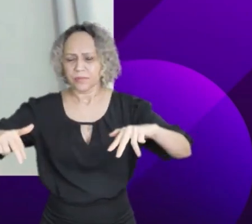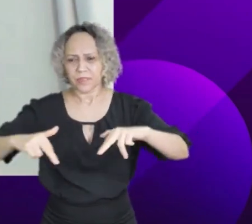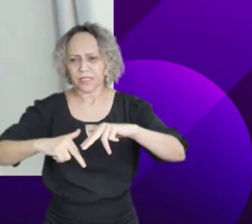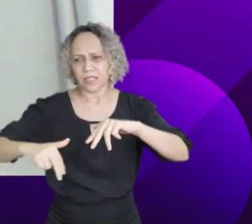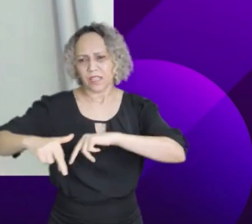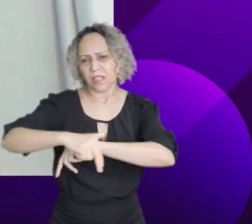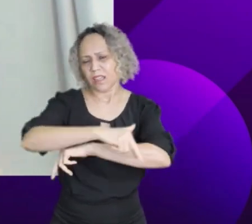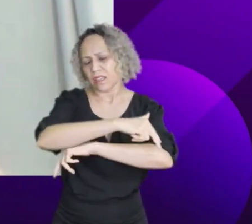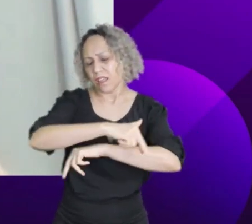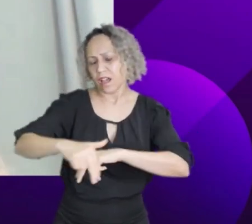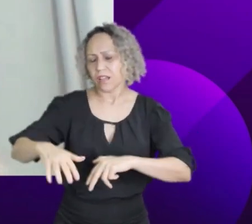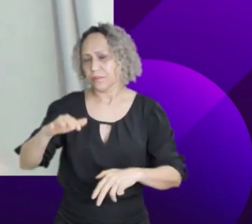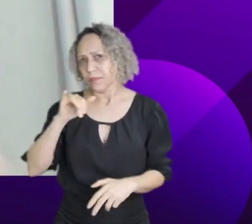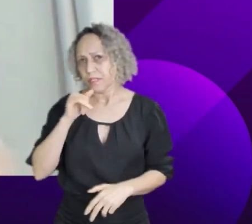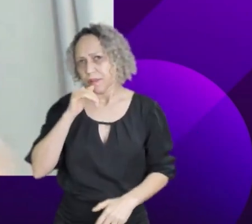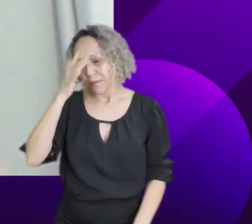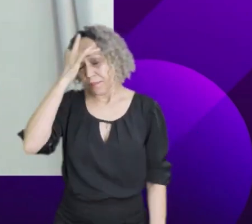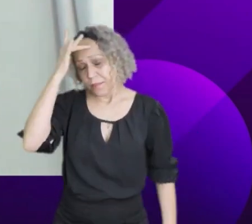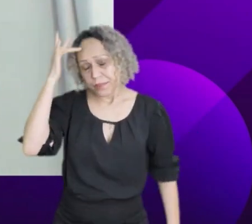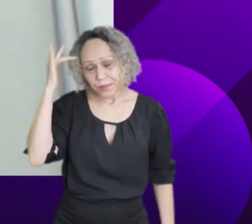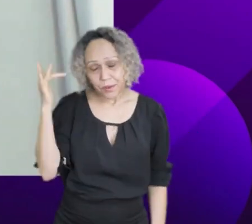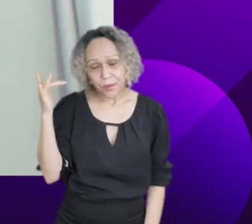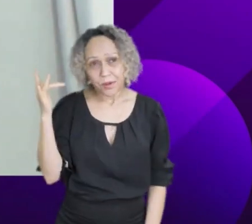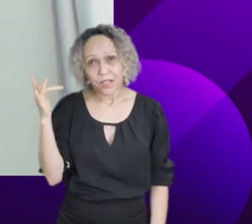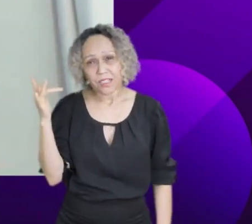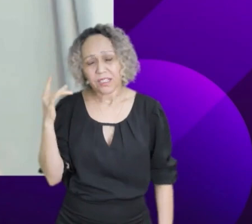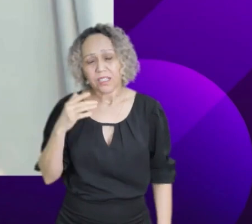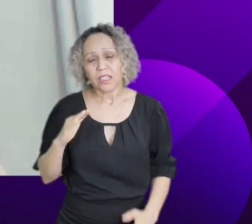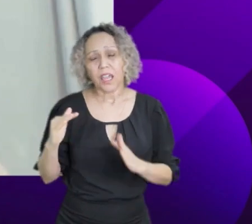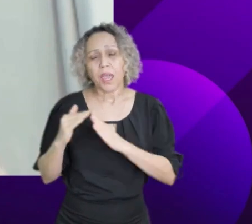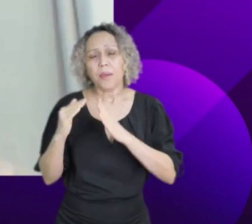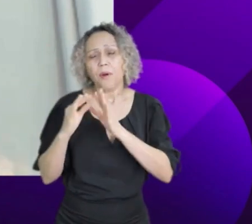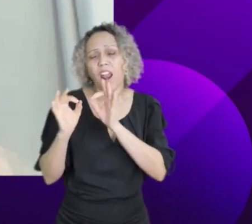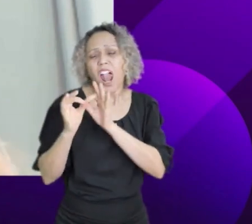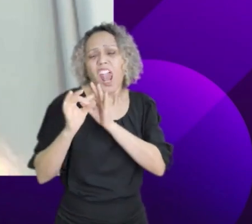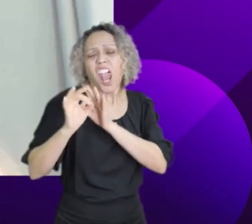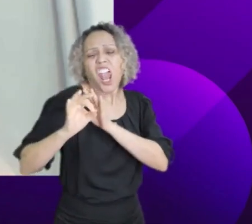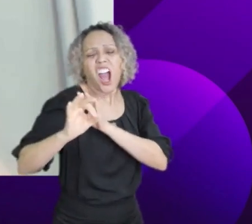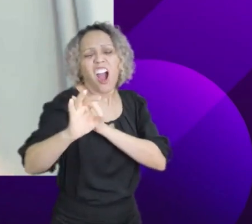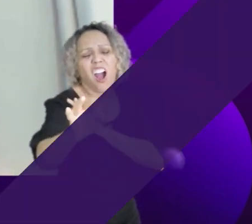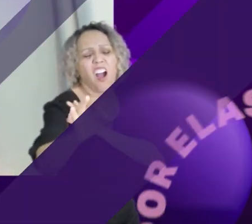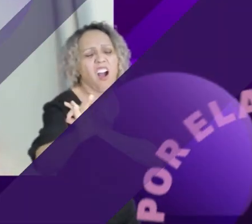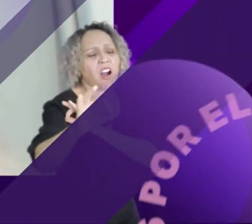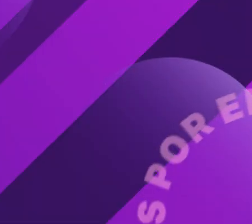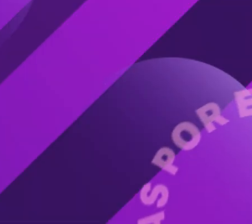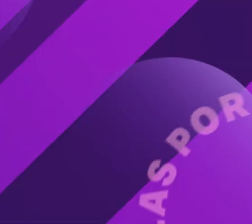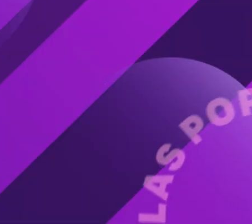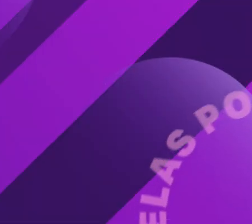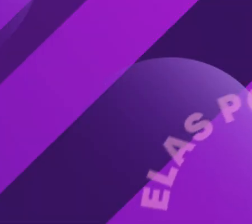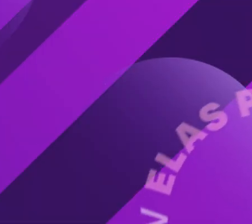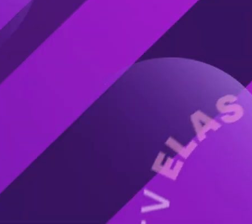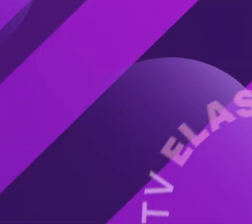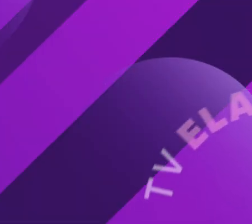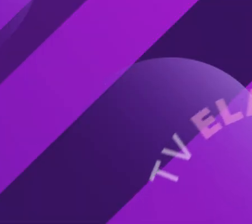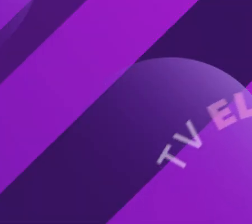de sono, sem ter que acordar muitas horas antes, sem ter que pedalar 6 horas por dia.